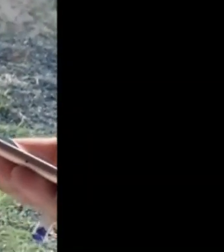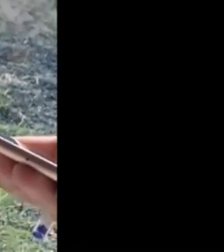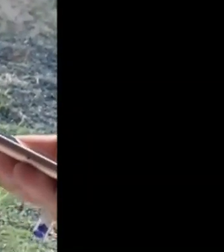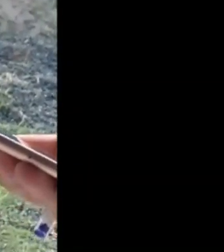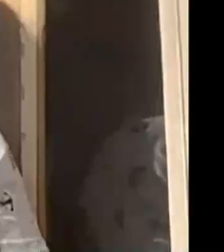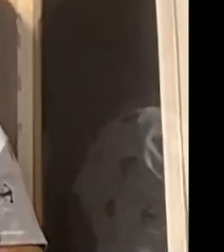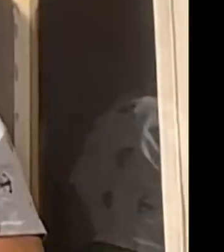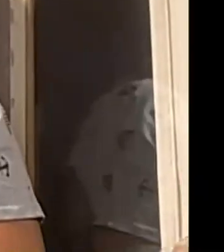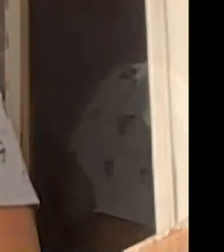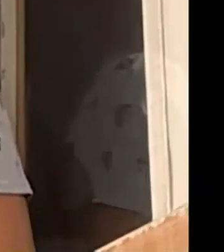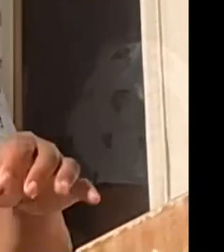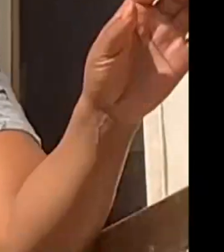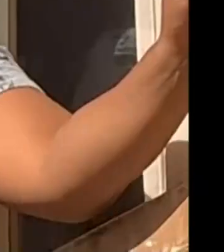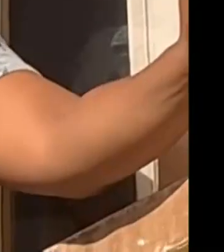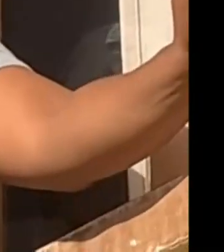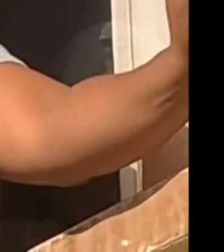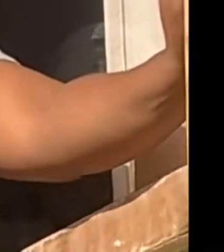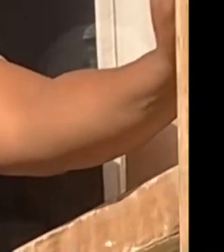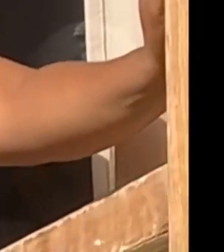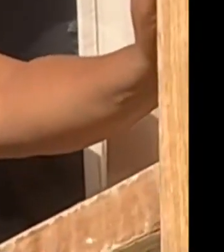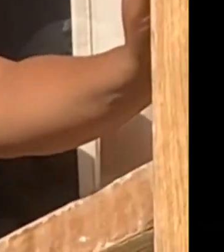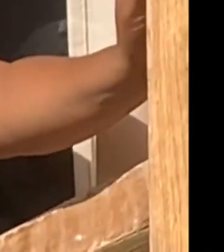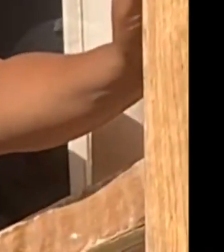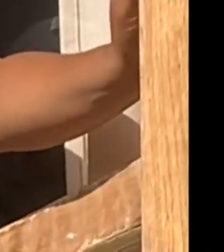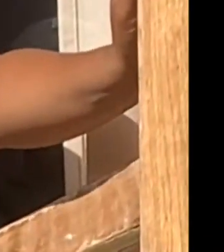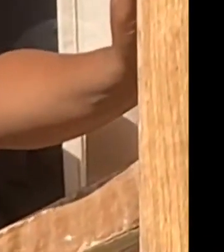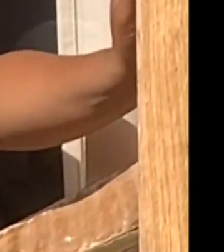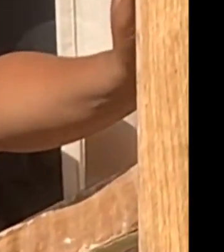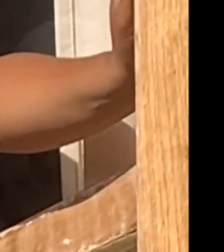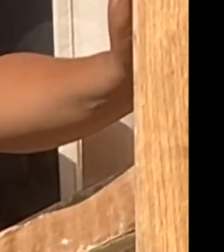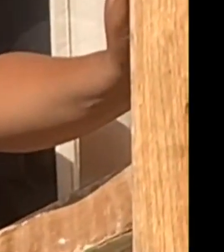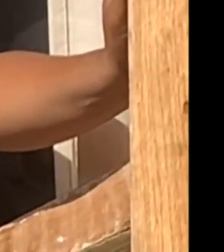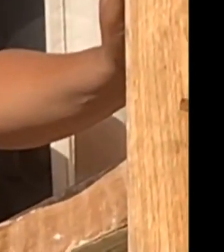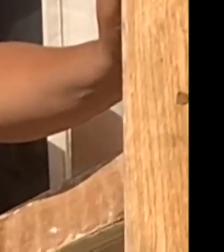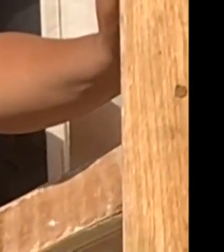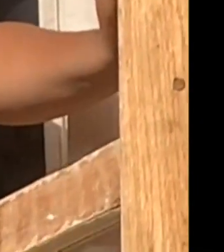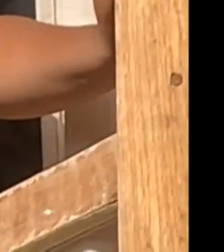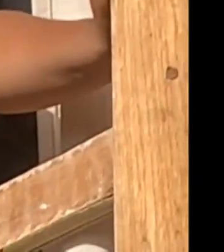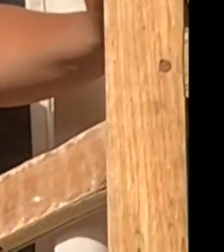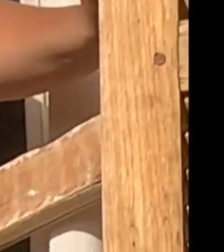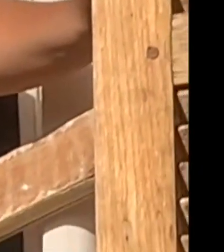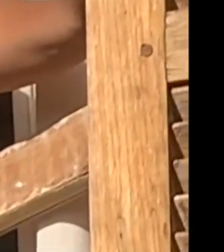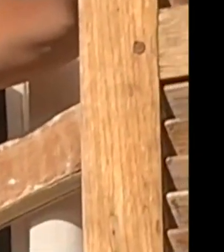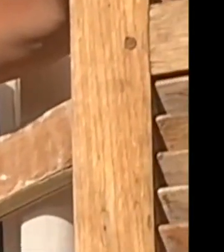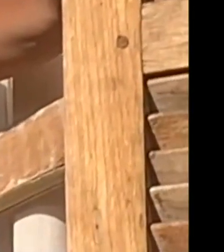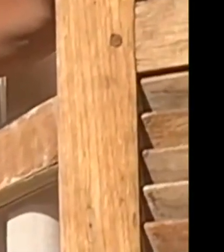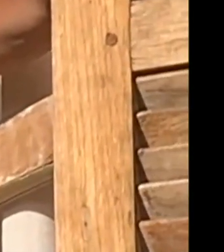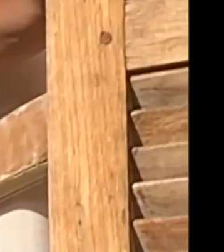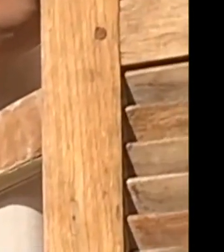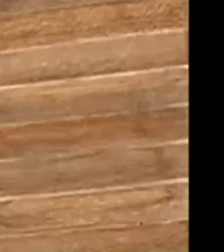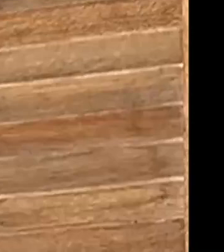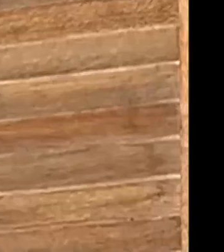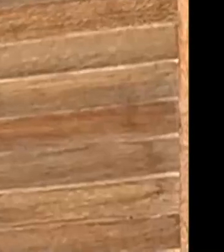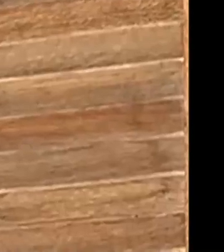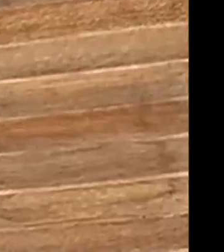e desarrumaram várias vezes. Essa ponte realmente está na hora de mudar. Faz 7 anos que eu moro aqui. O povo só vem remendando, e é muito arriscado,